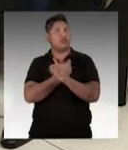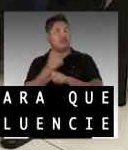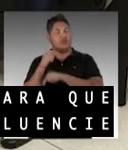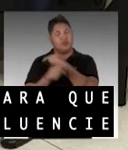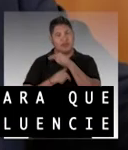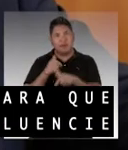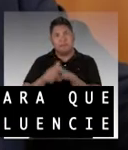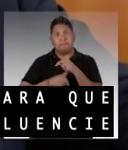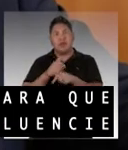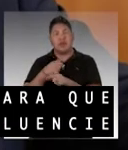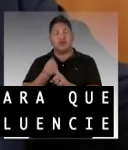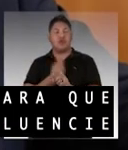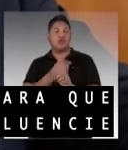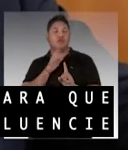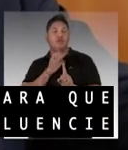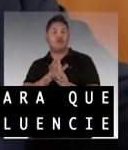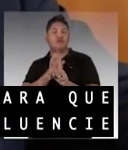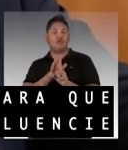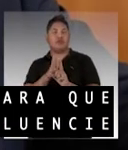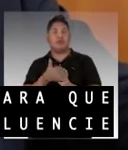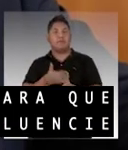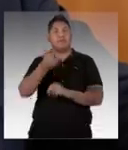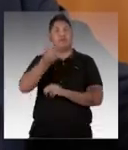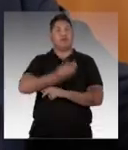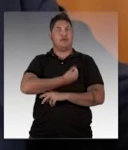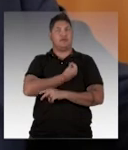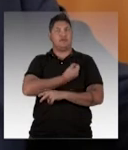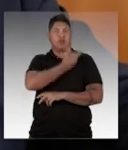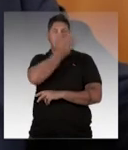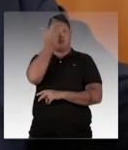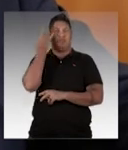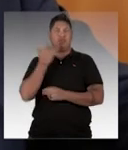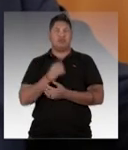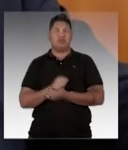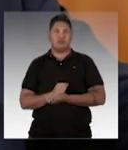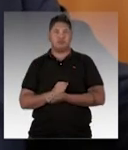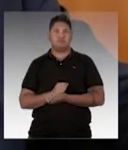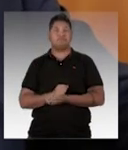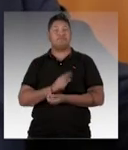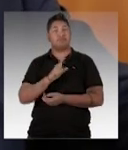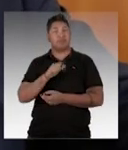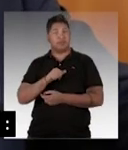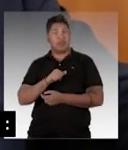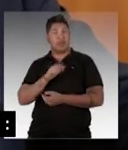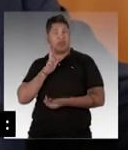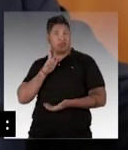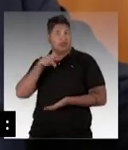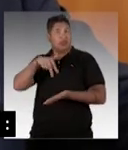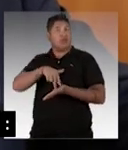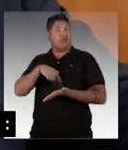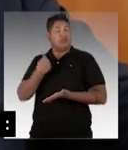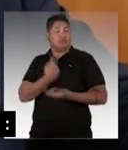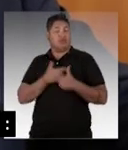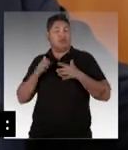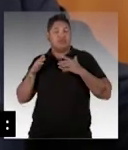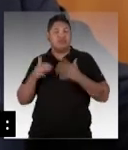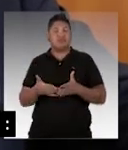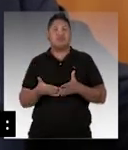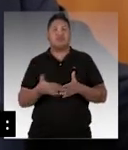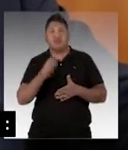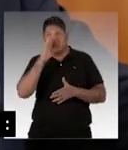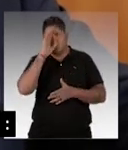nossa atuação e para que a gente influencie para melhorar a vida das pessoas. É reforçar a nossa